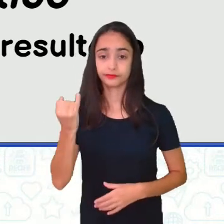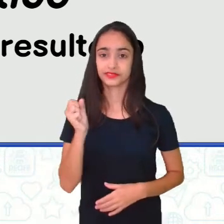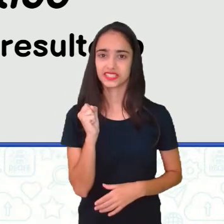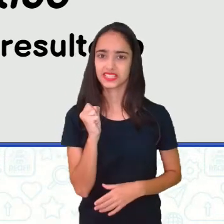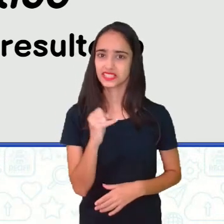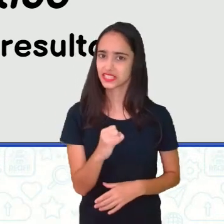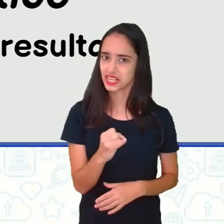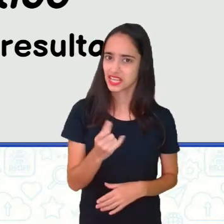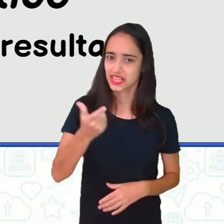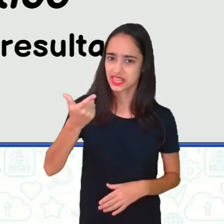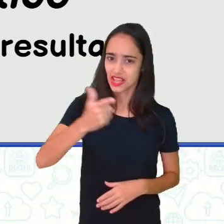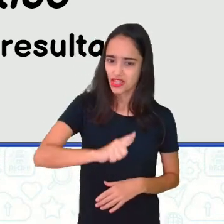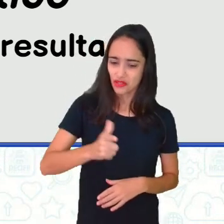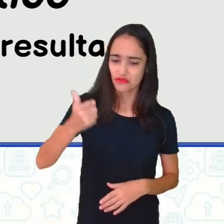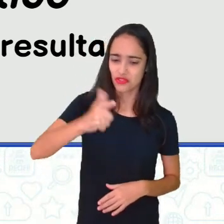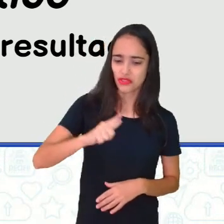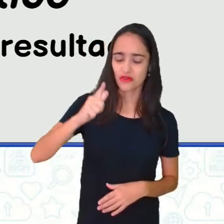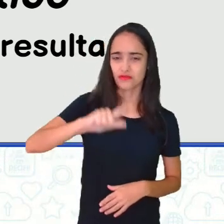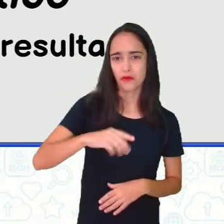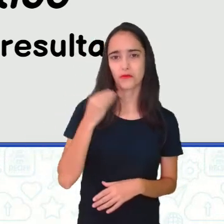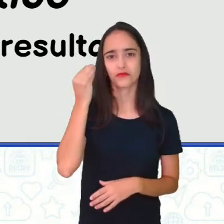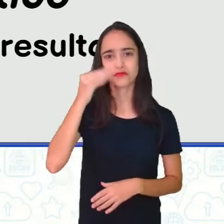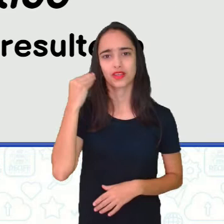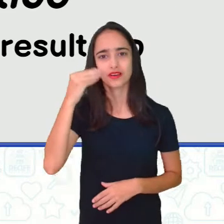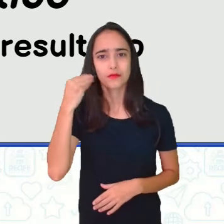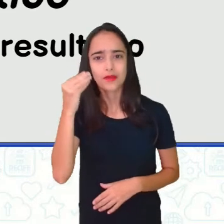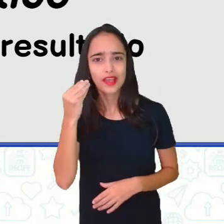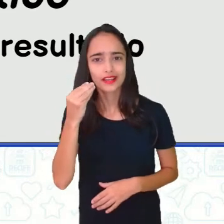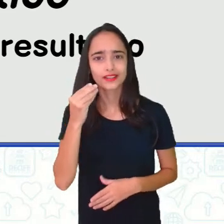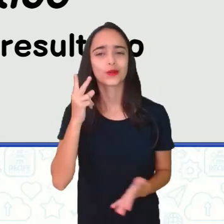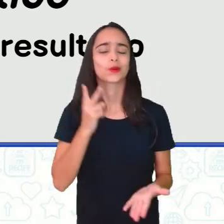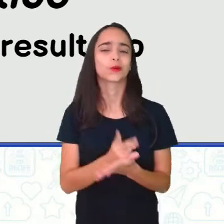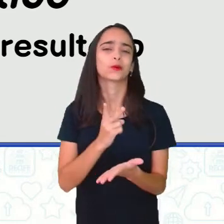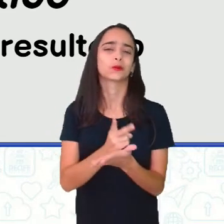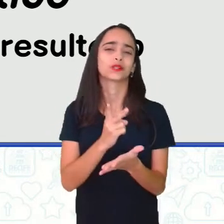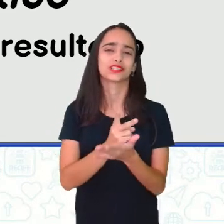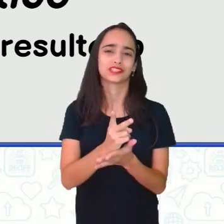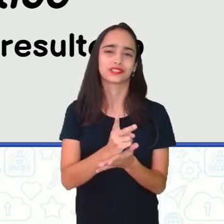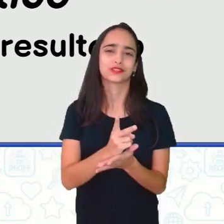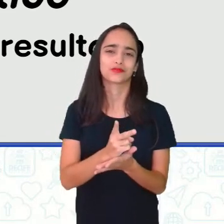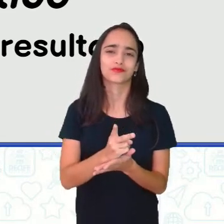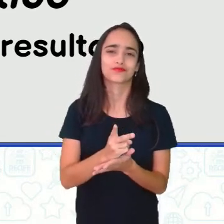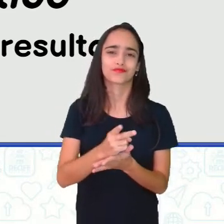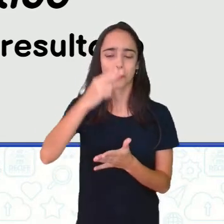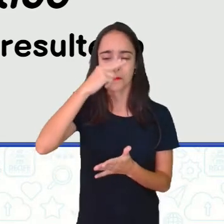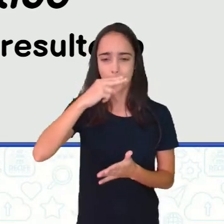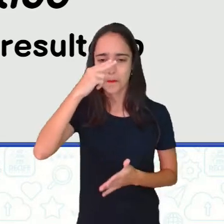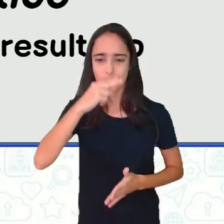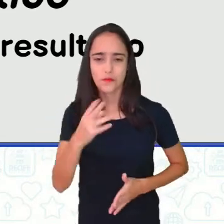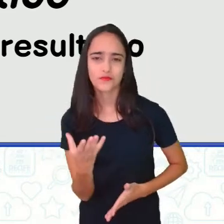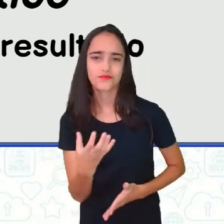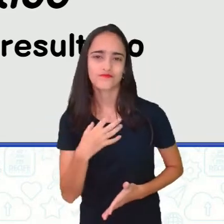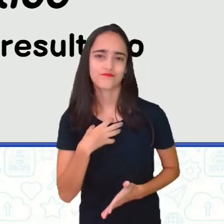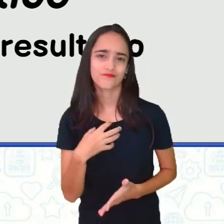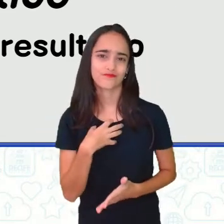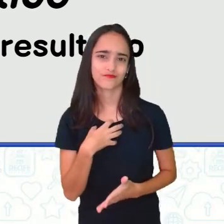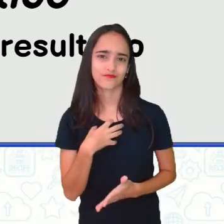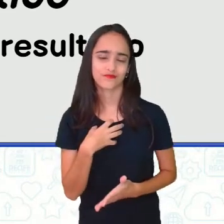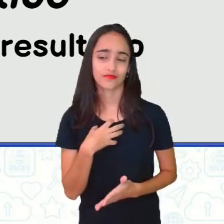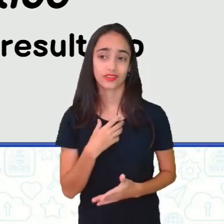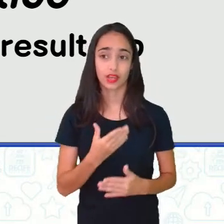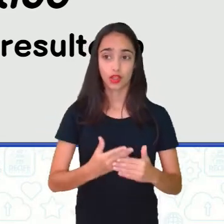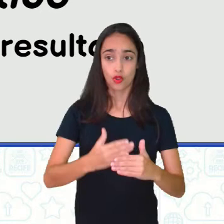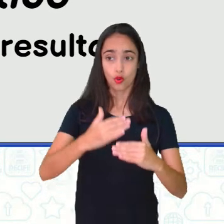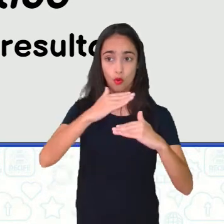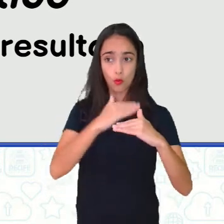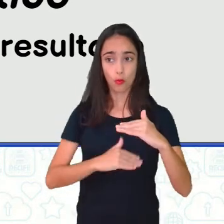as possibilidades continuam sendo as mesmas. E o determinístico é qualquer experimento cujo resultado é possível